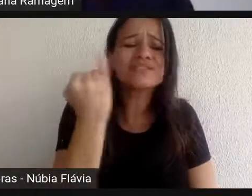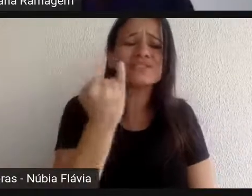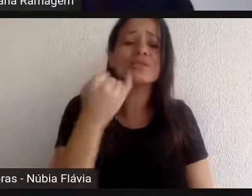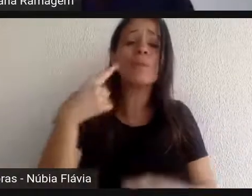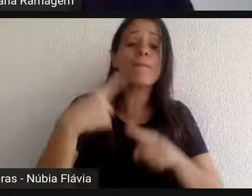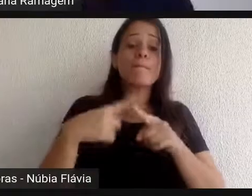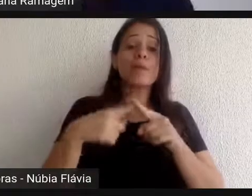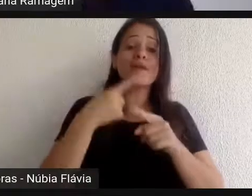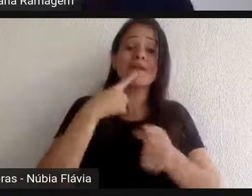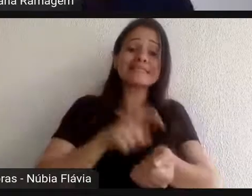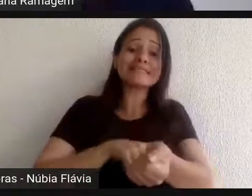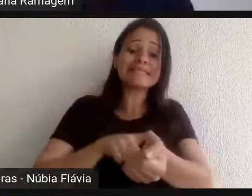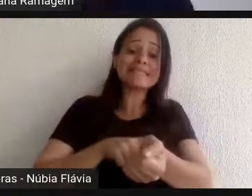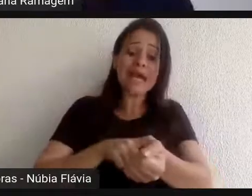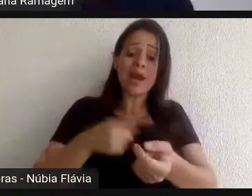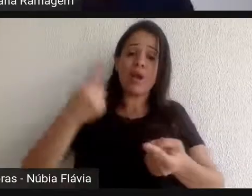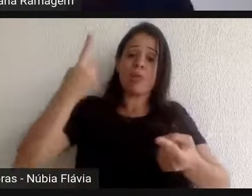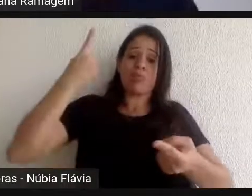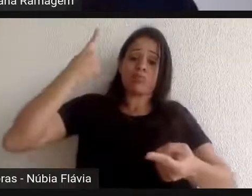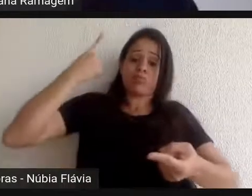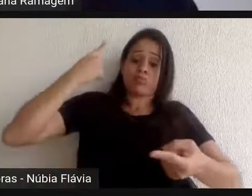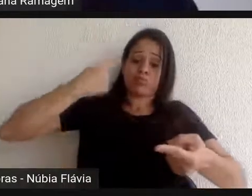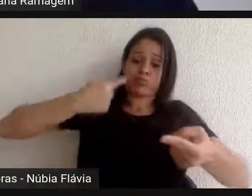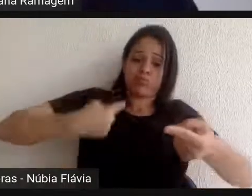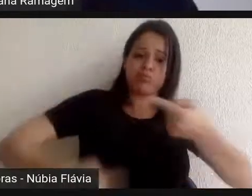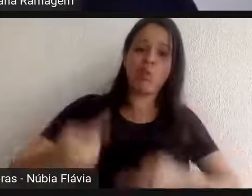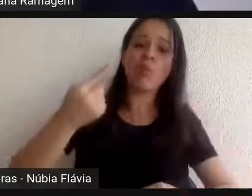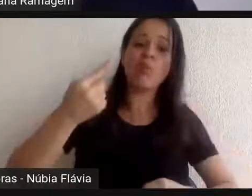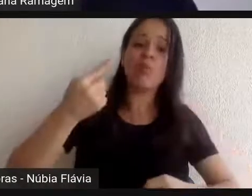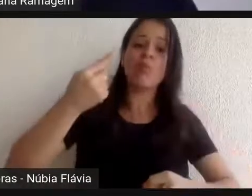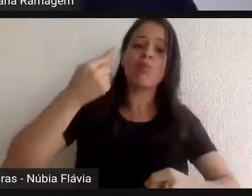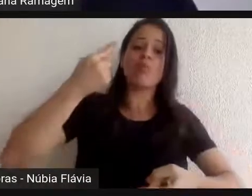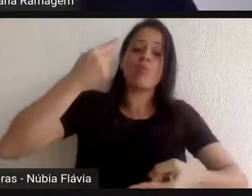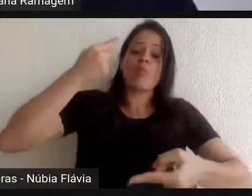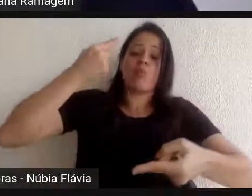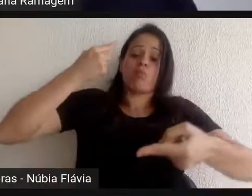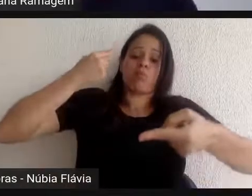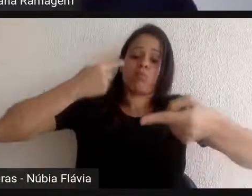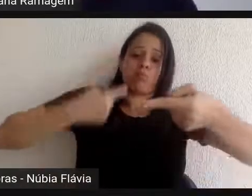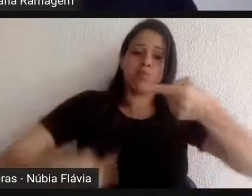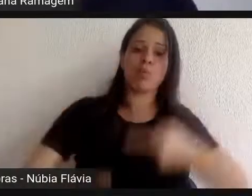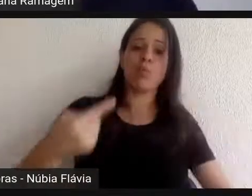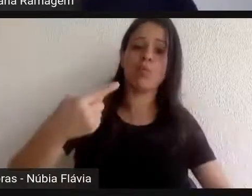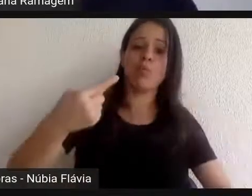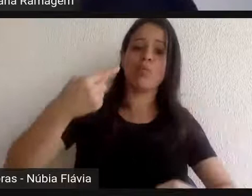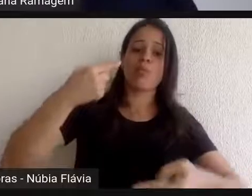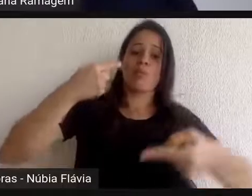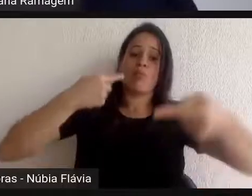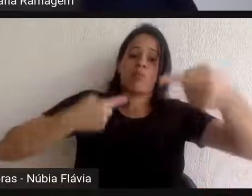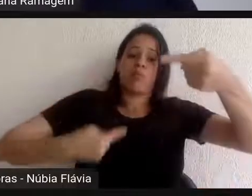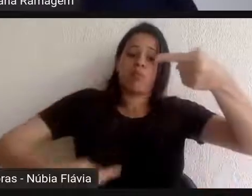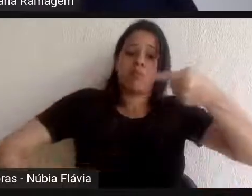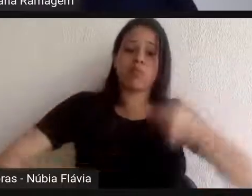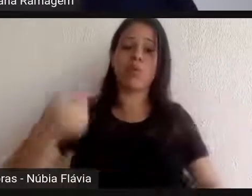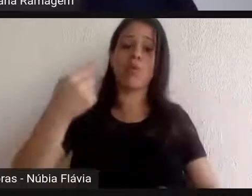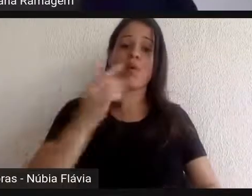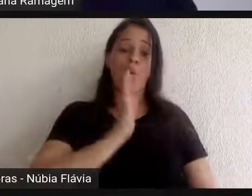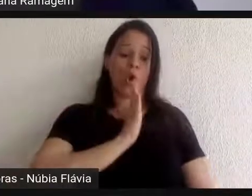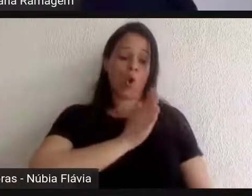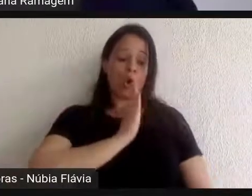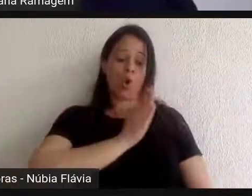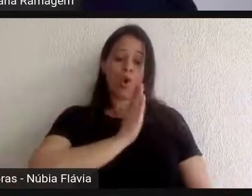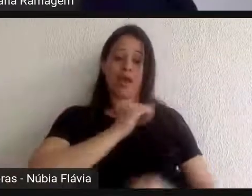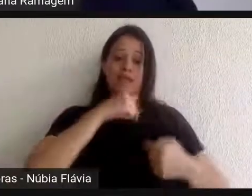sangue contra a força da gravidade. Ou seja, o coração batendo aqui em cima, ele consegue jogar o sangue